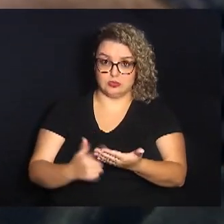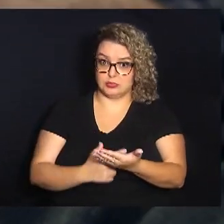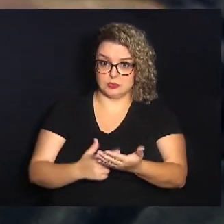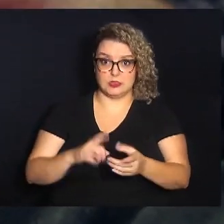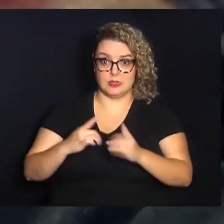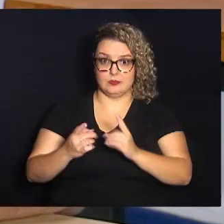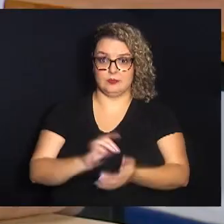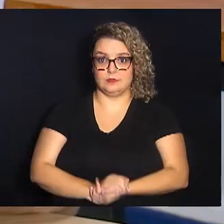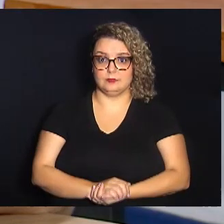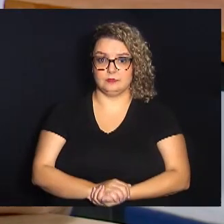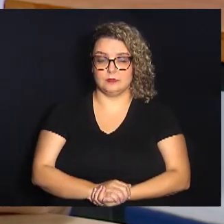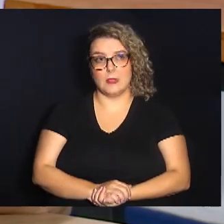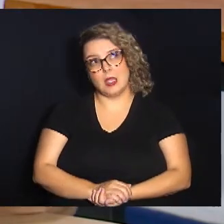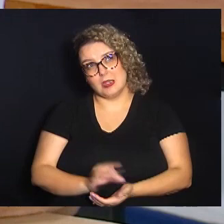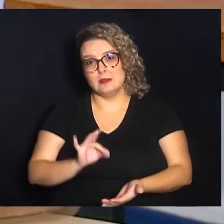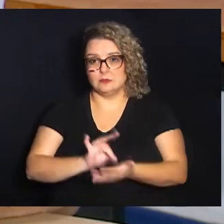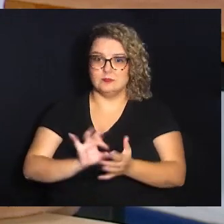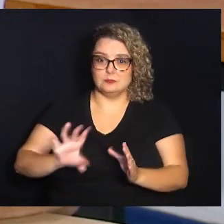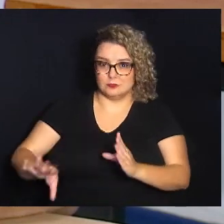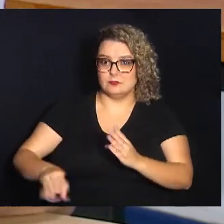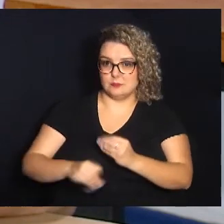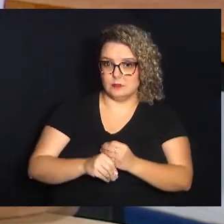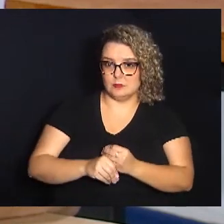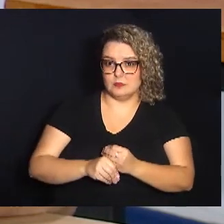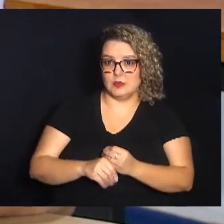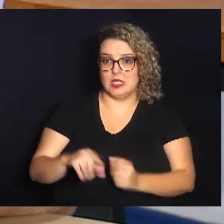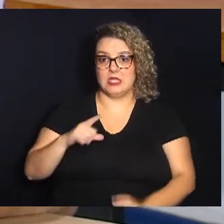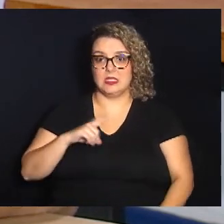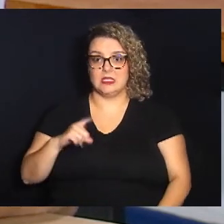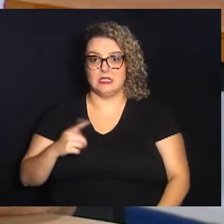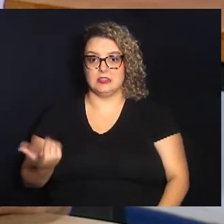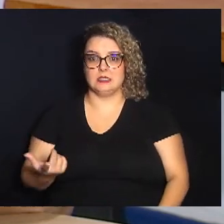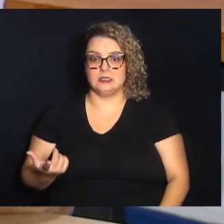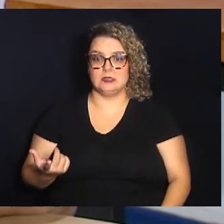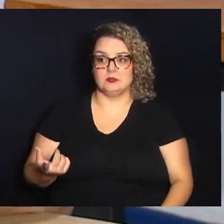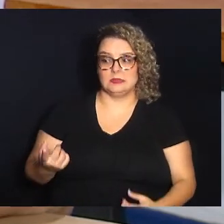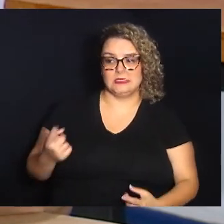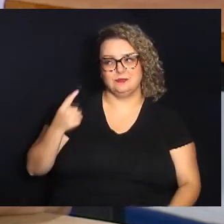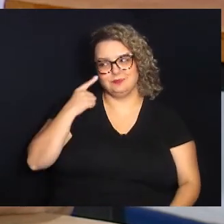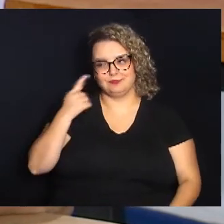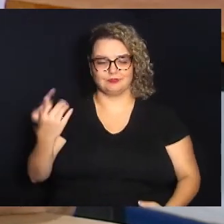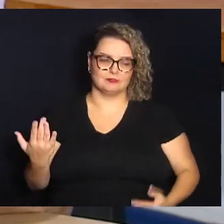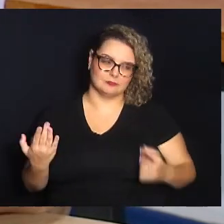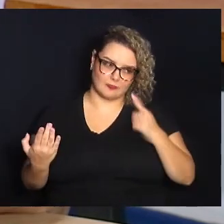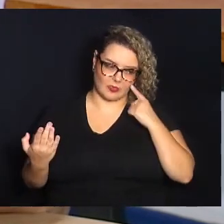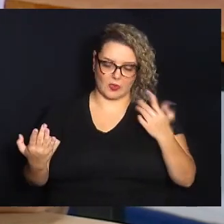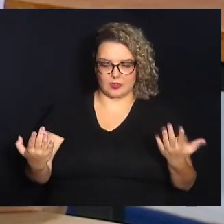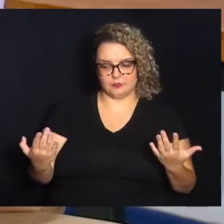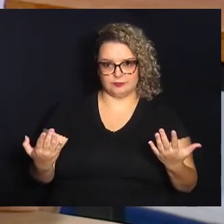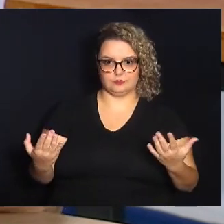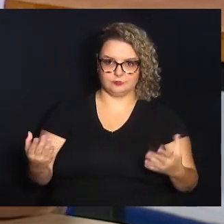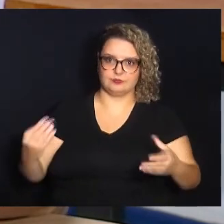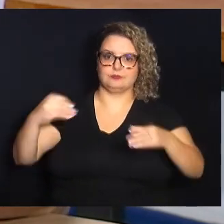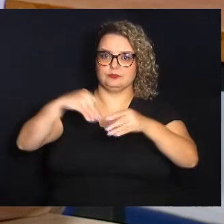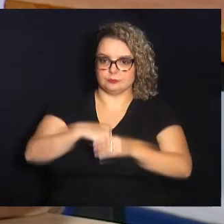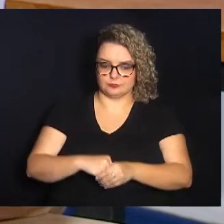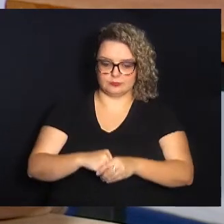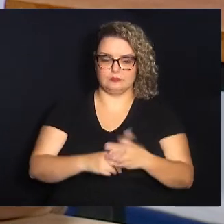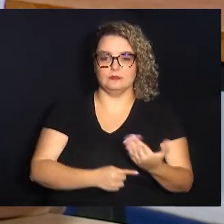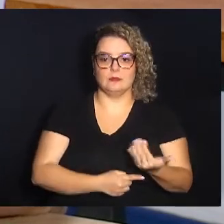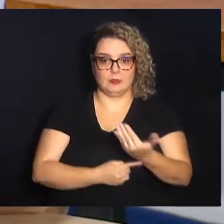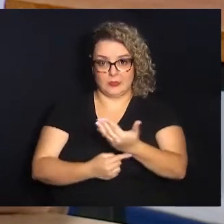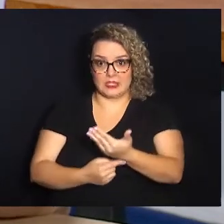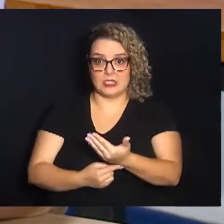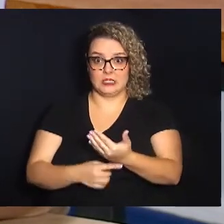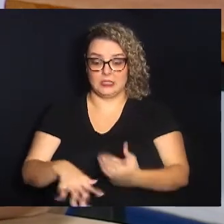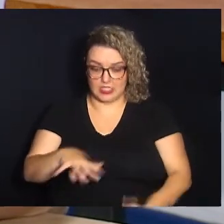livro didático. Eles se complementam, né? A gente tem uma grande dualidade hoje da necessidade de inserir a